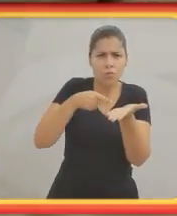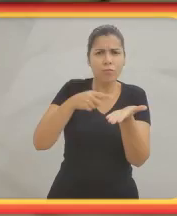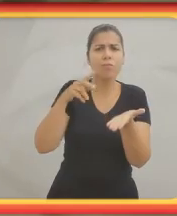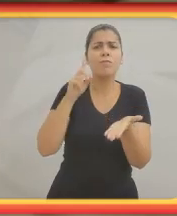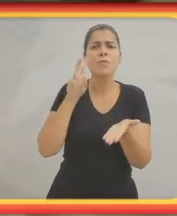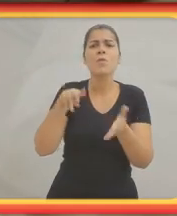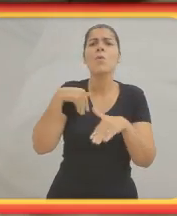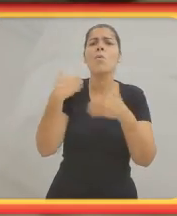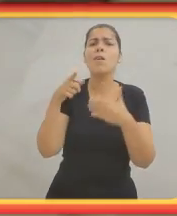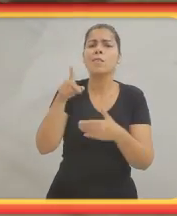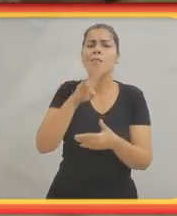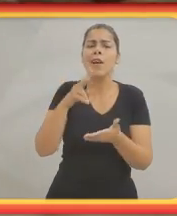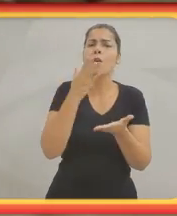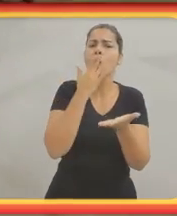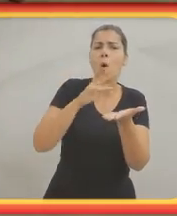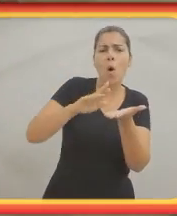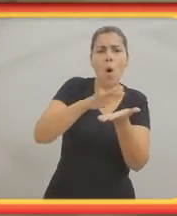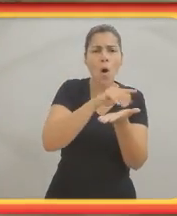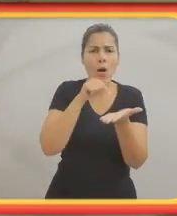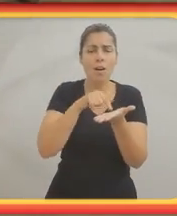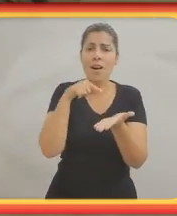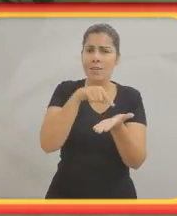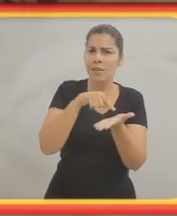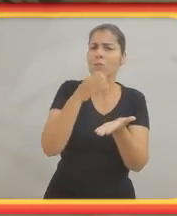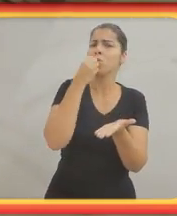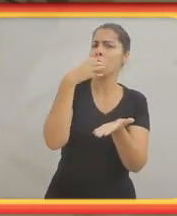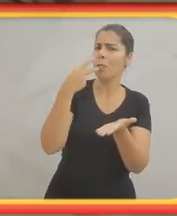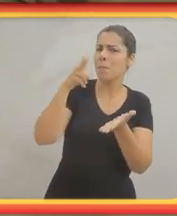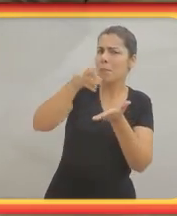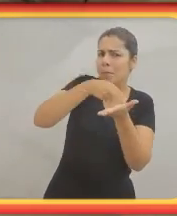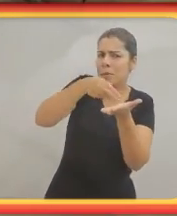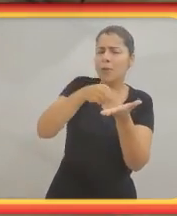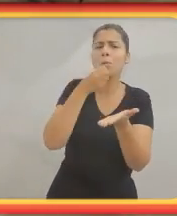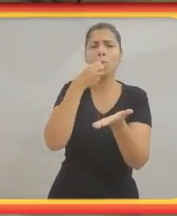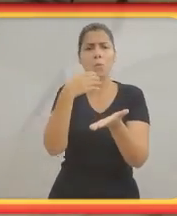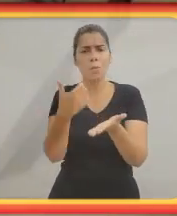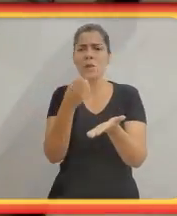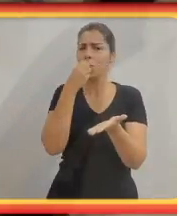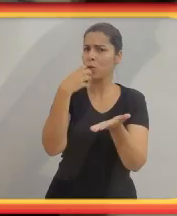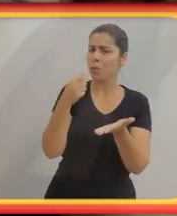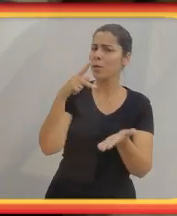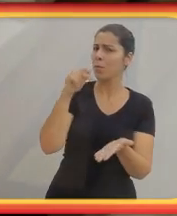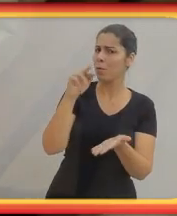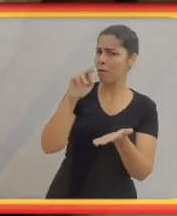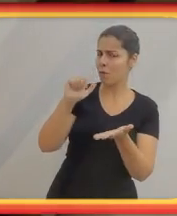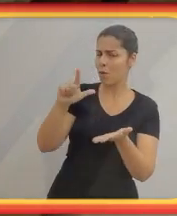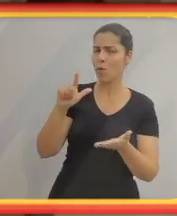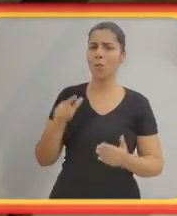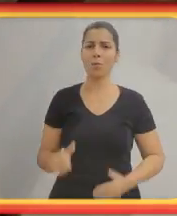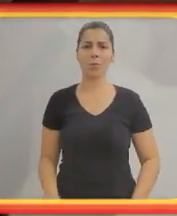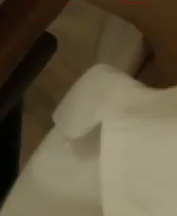está? Em cima, na frente e embaixo. Onde está o cachorrinho?